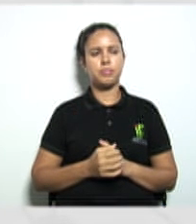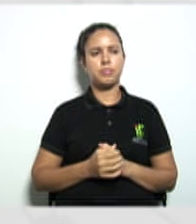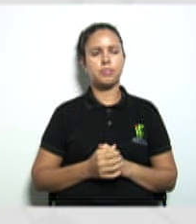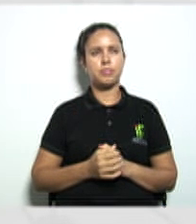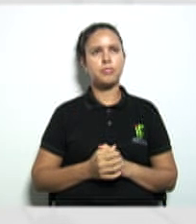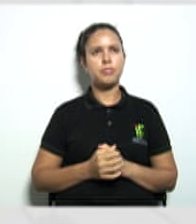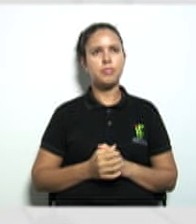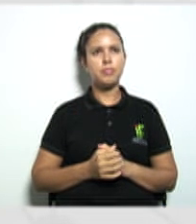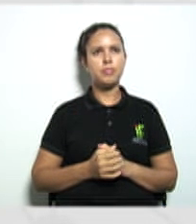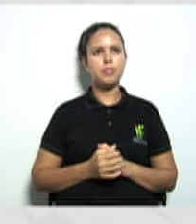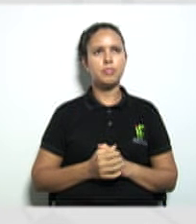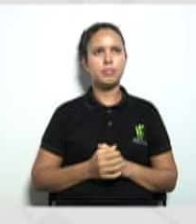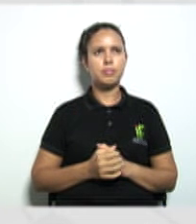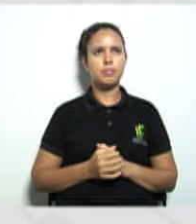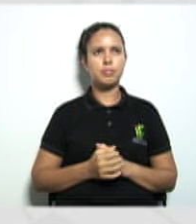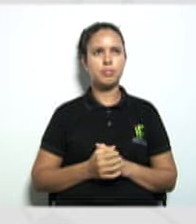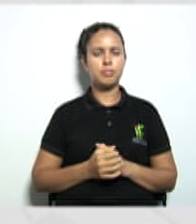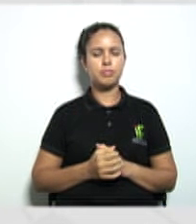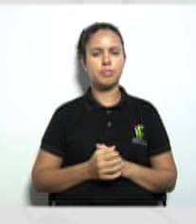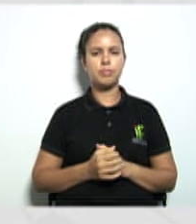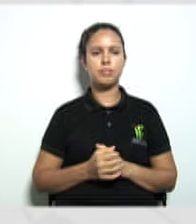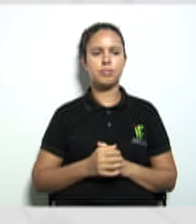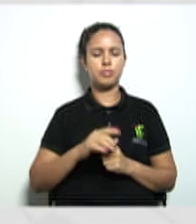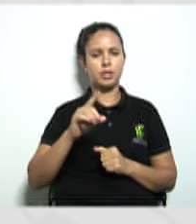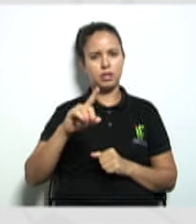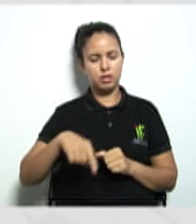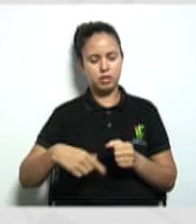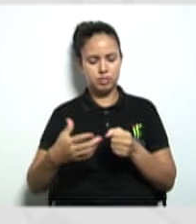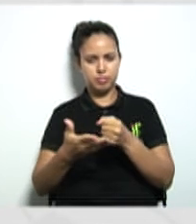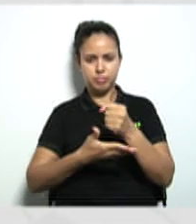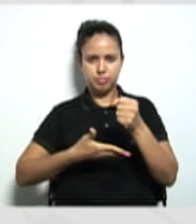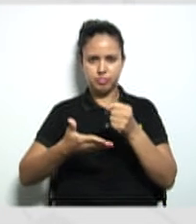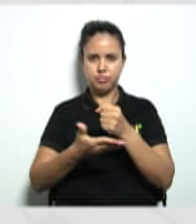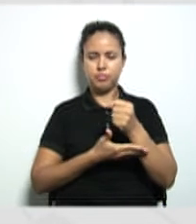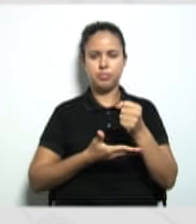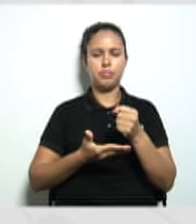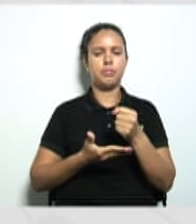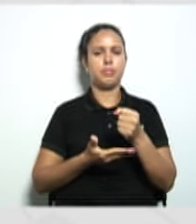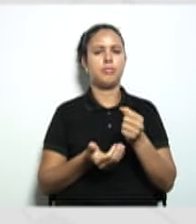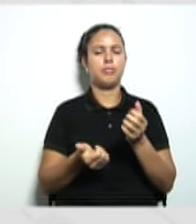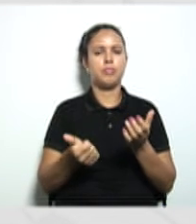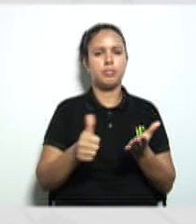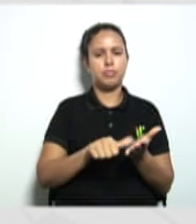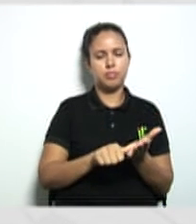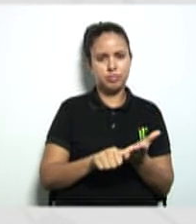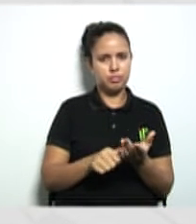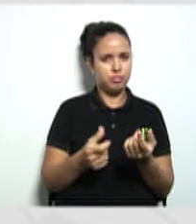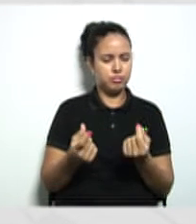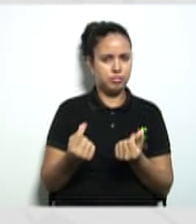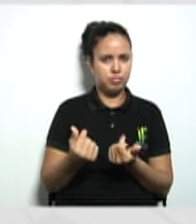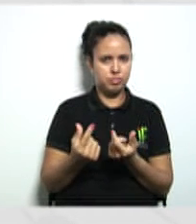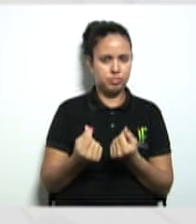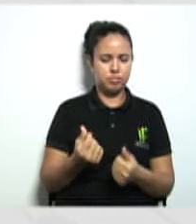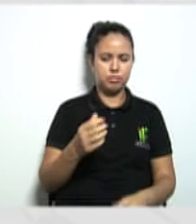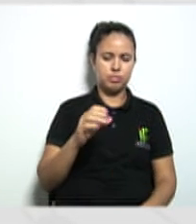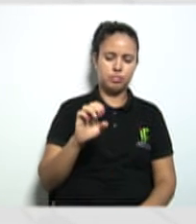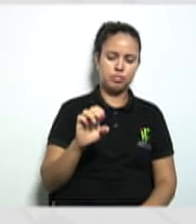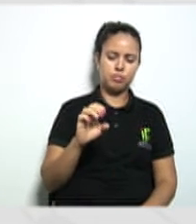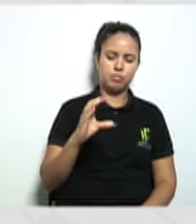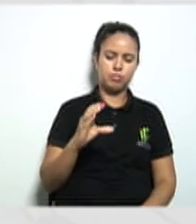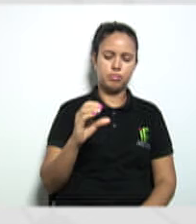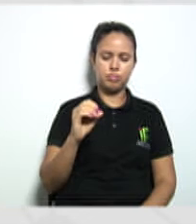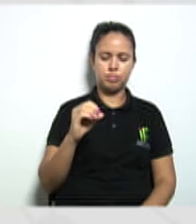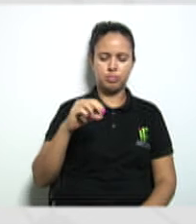Ele se refere ao princípio da participação econômica. Tá bom, pessoal? A